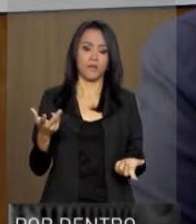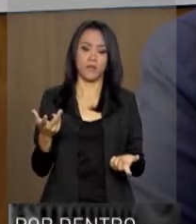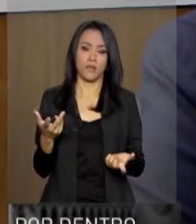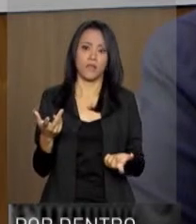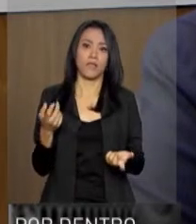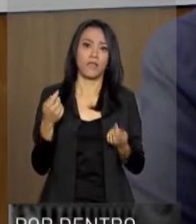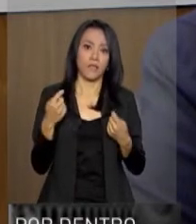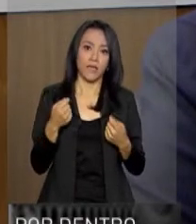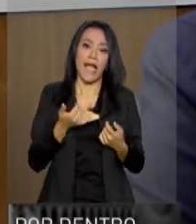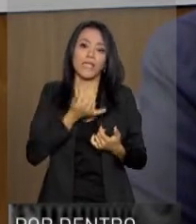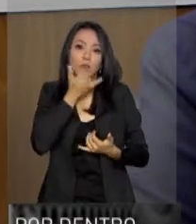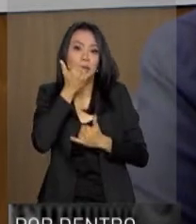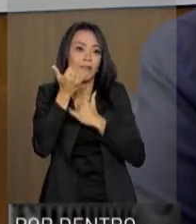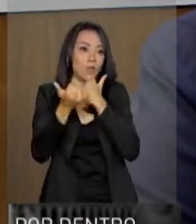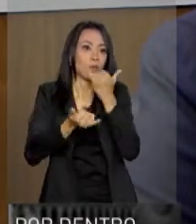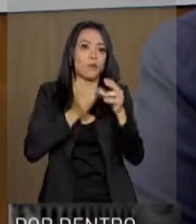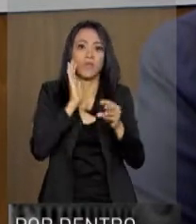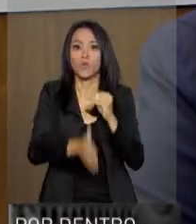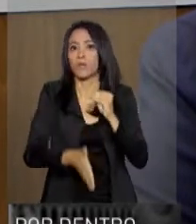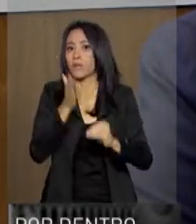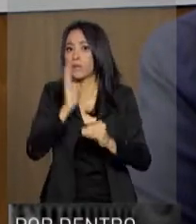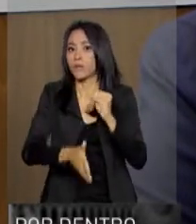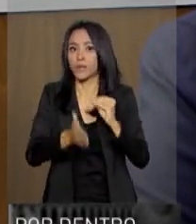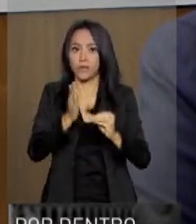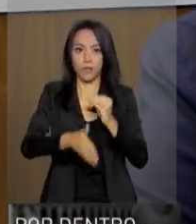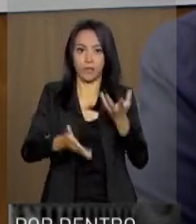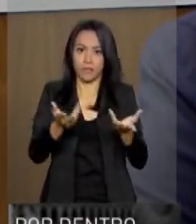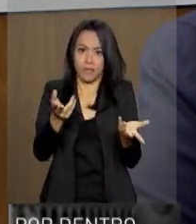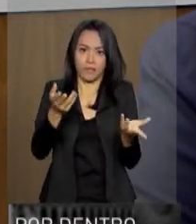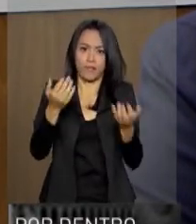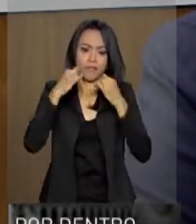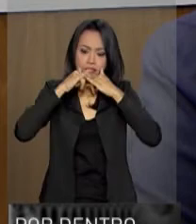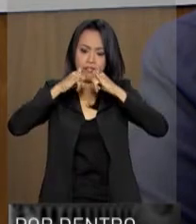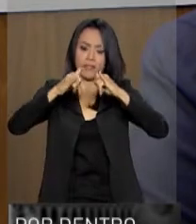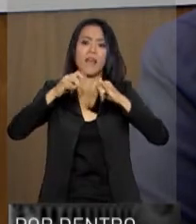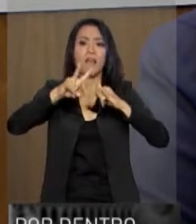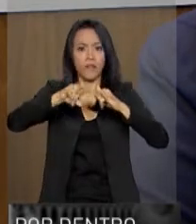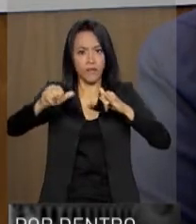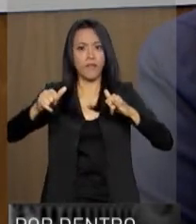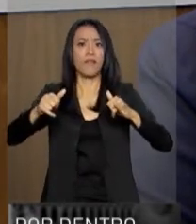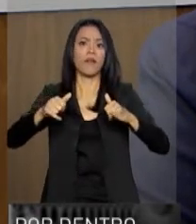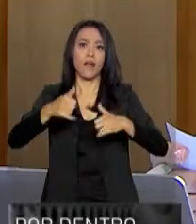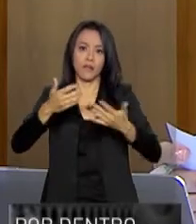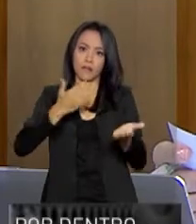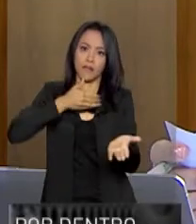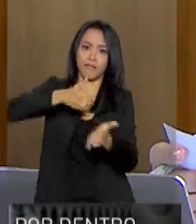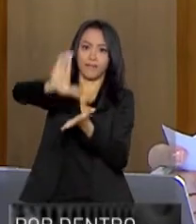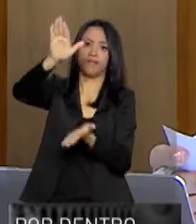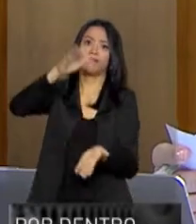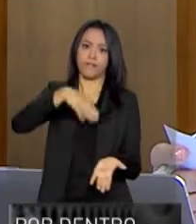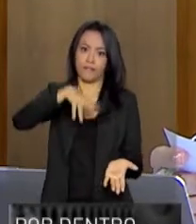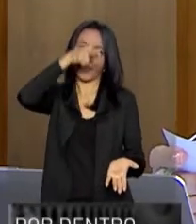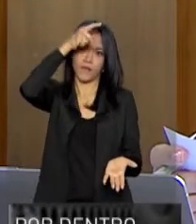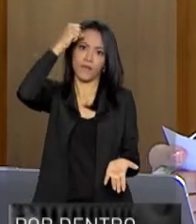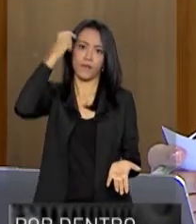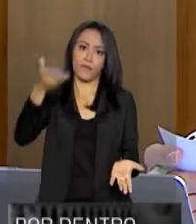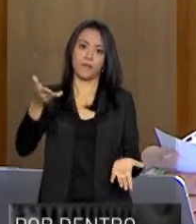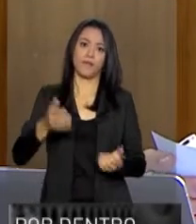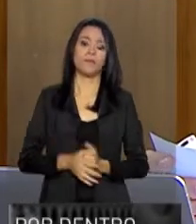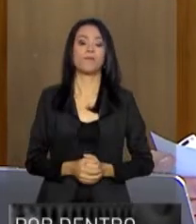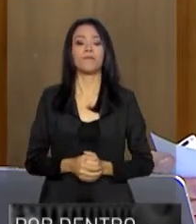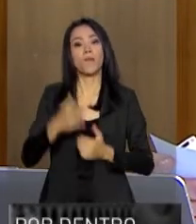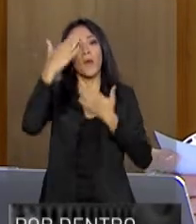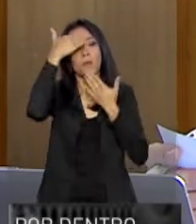essa justificativa com certeza está condenado a encerrar sua carreira agradeço a participação dos seja ismar júnior da rádio